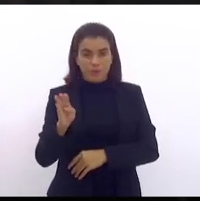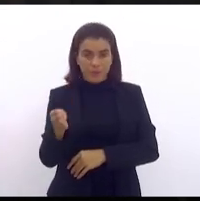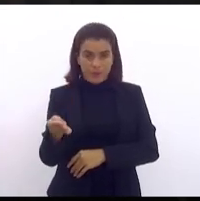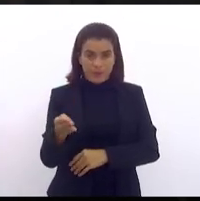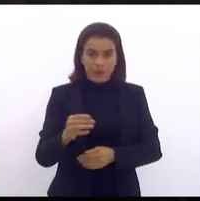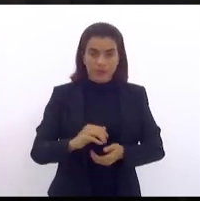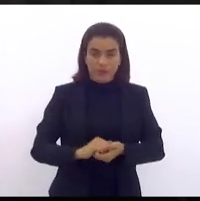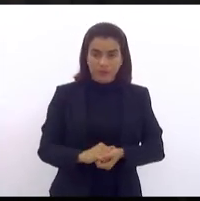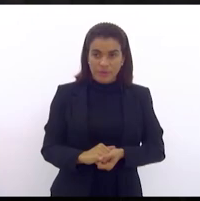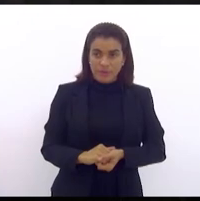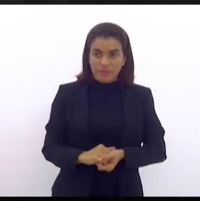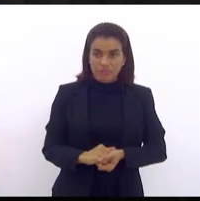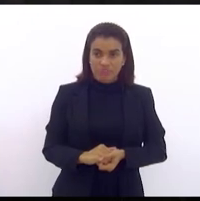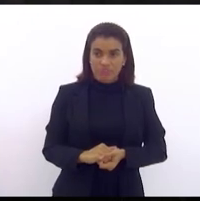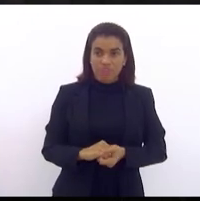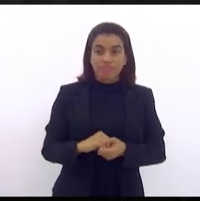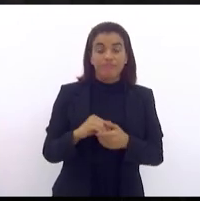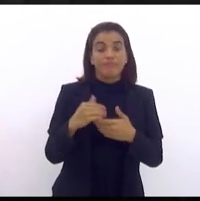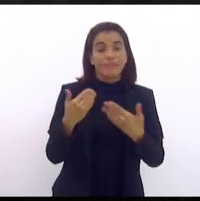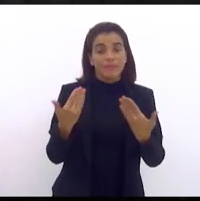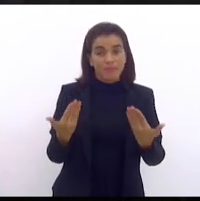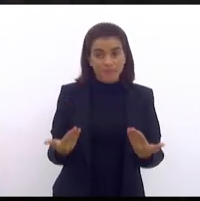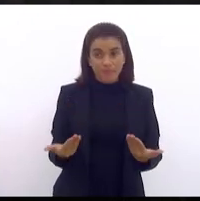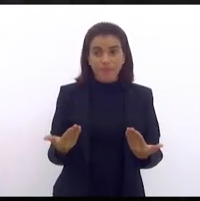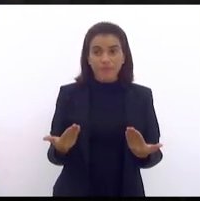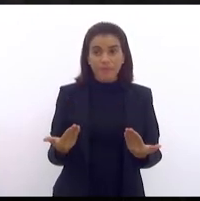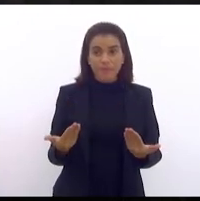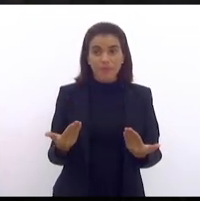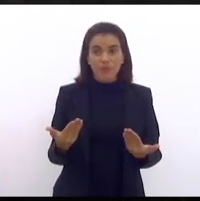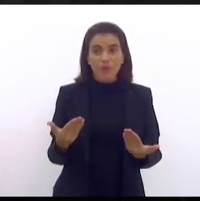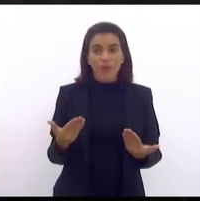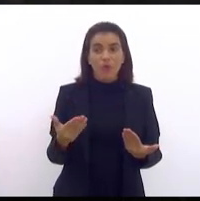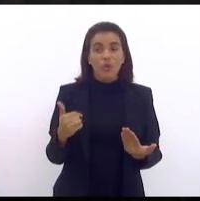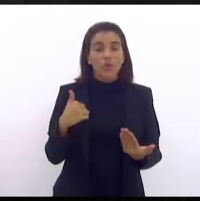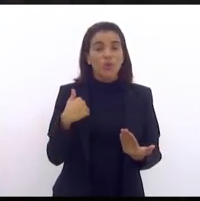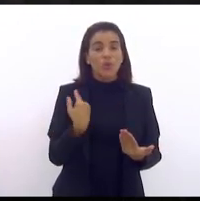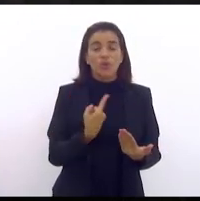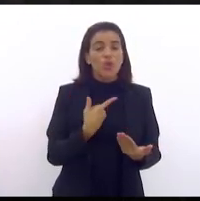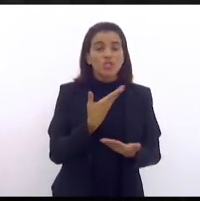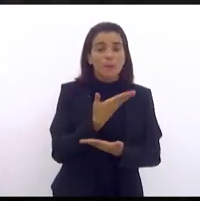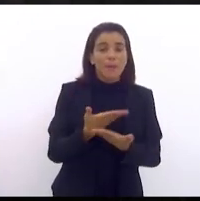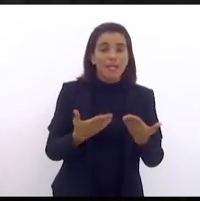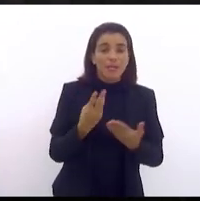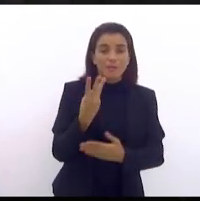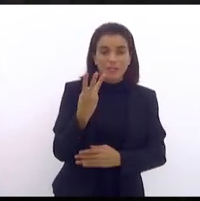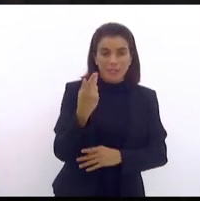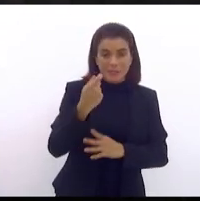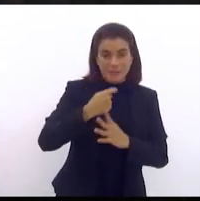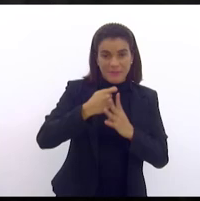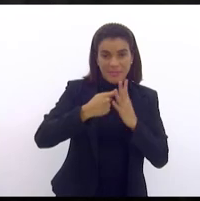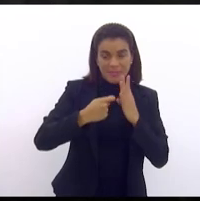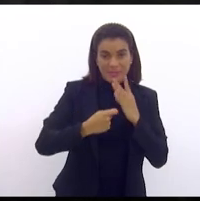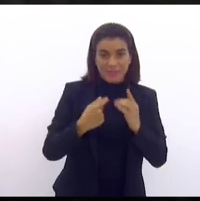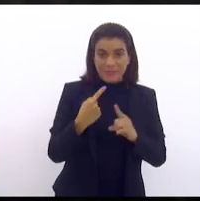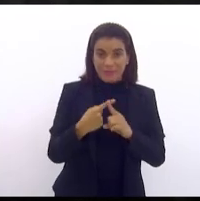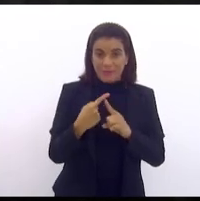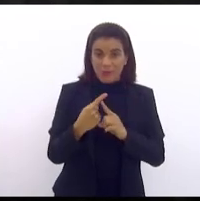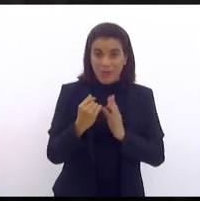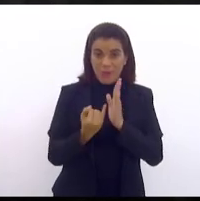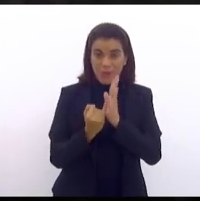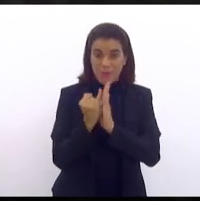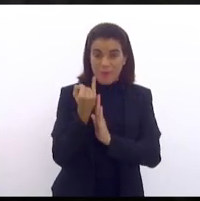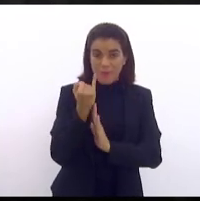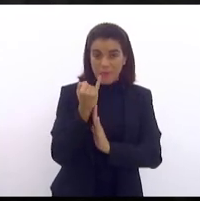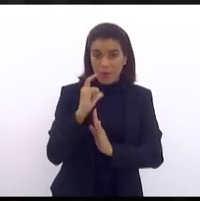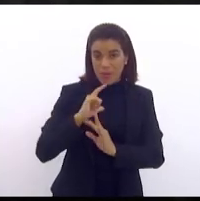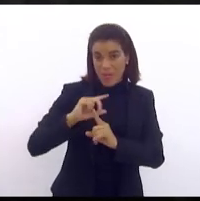reais e Porque nós já perdemos 3 meses né porque um imposto quando